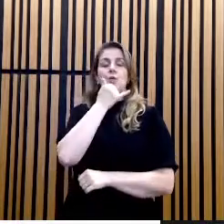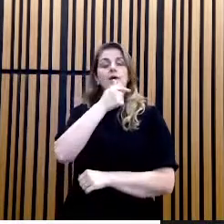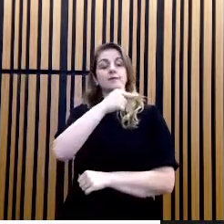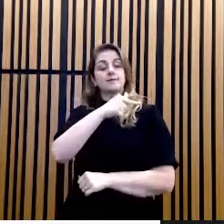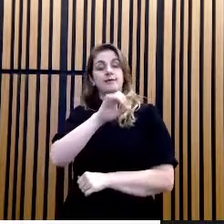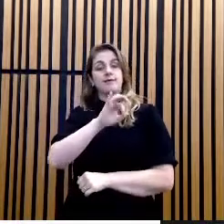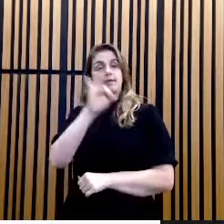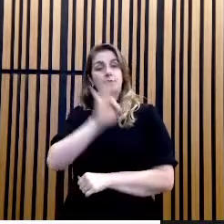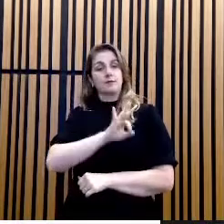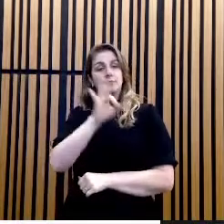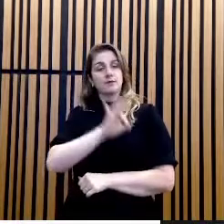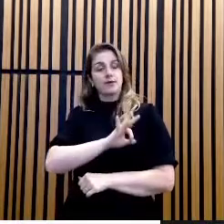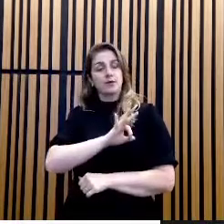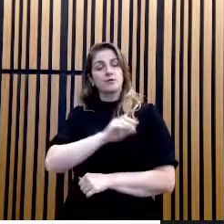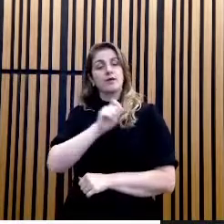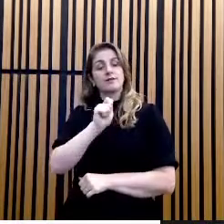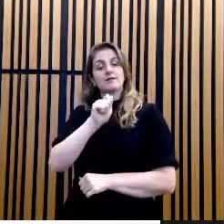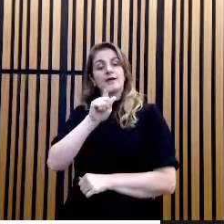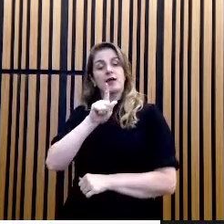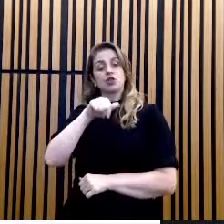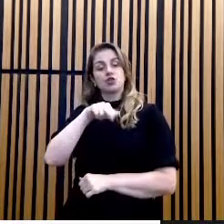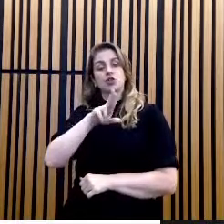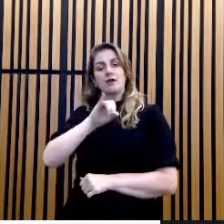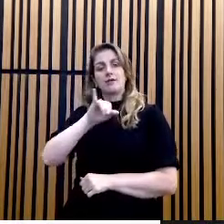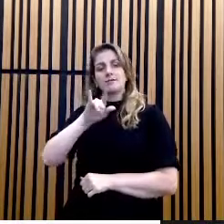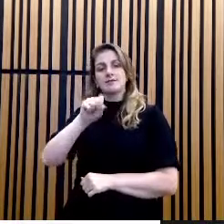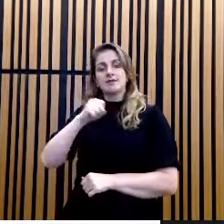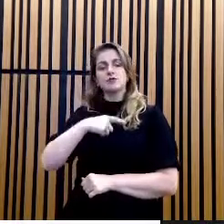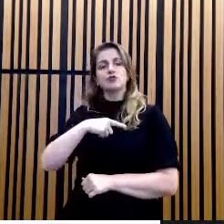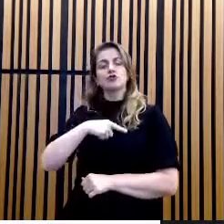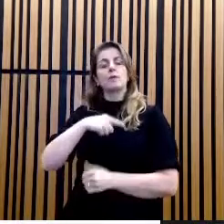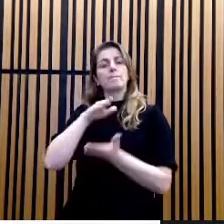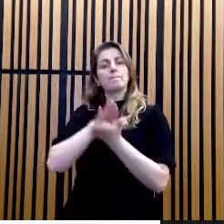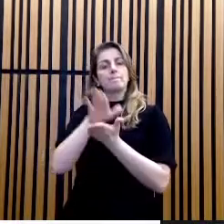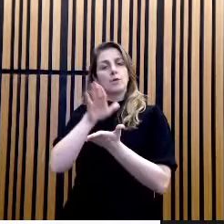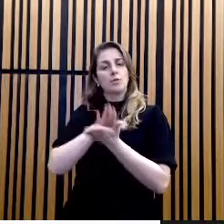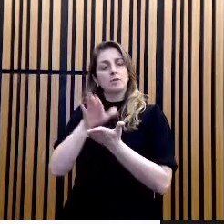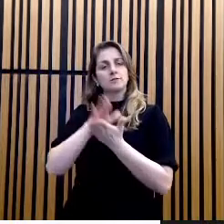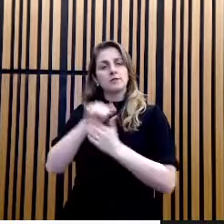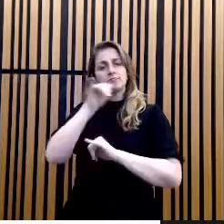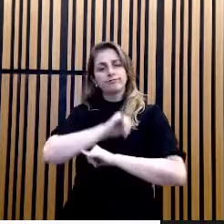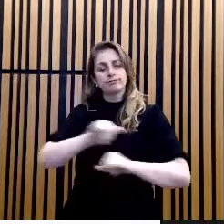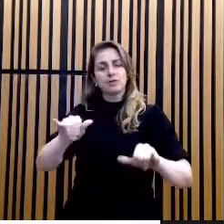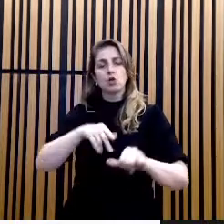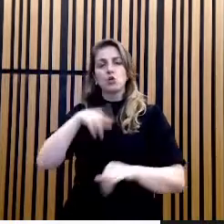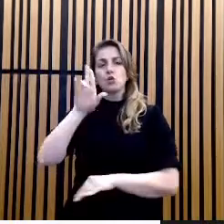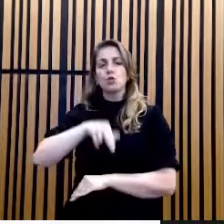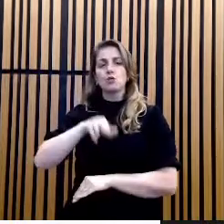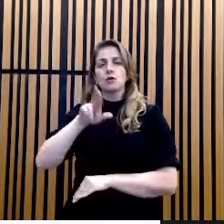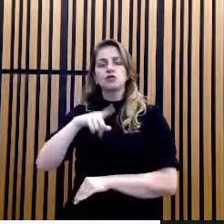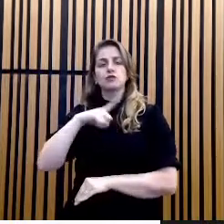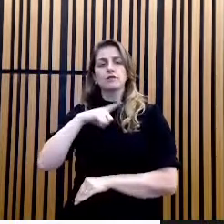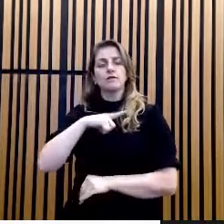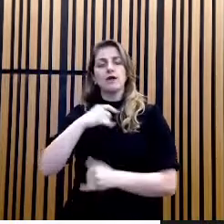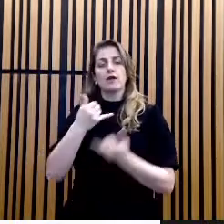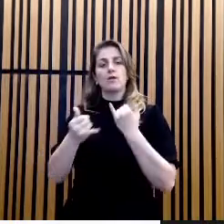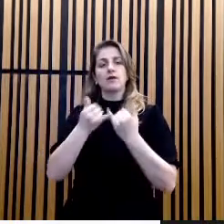70% das agências de publicidade disseram que nunca receberam um briefing voltado ao